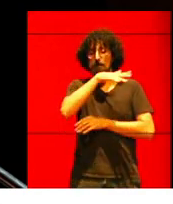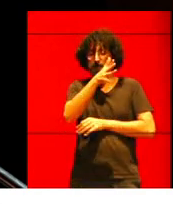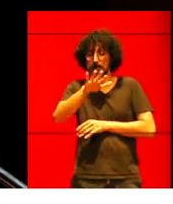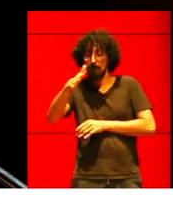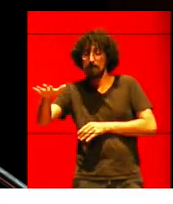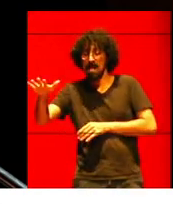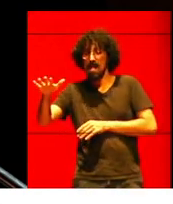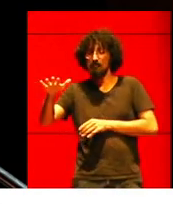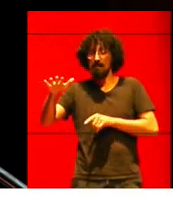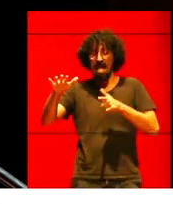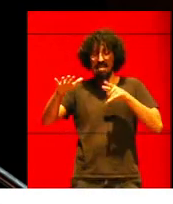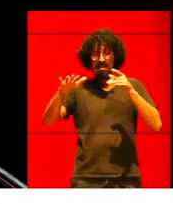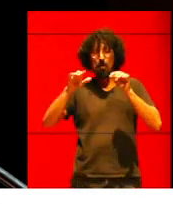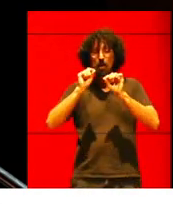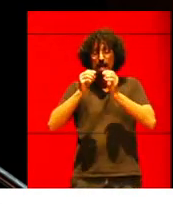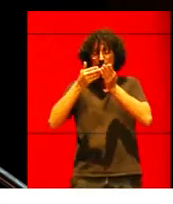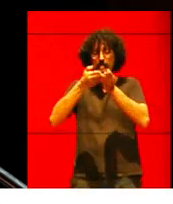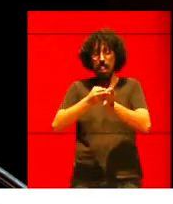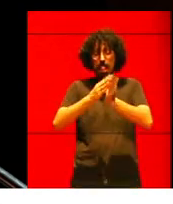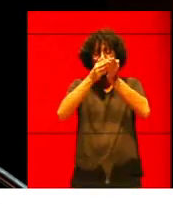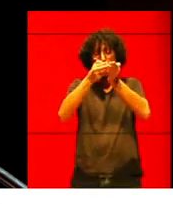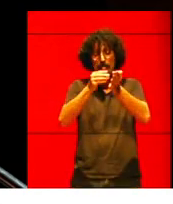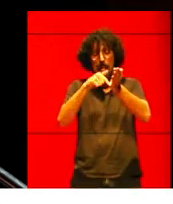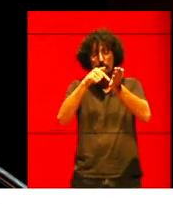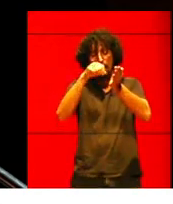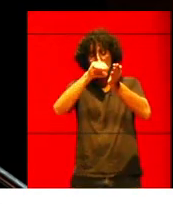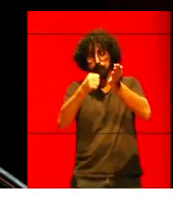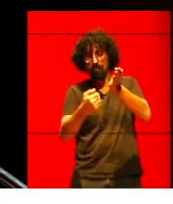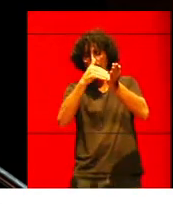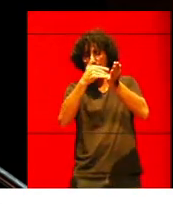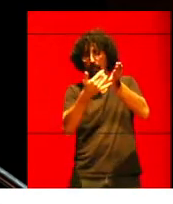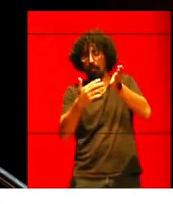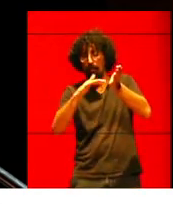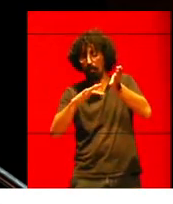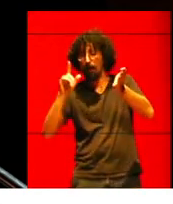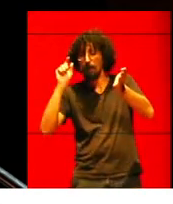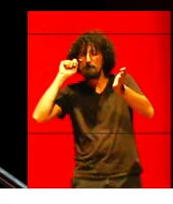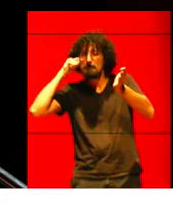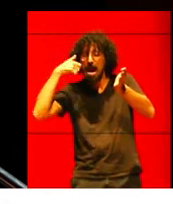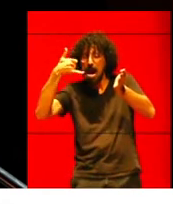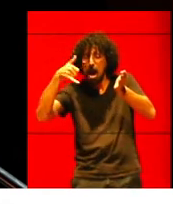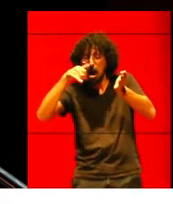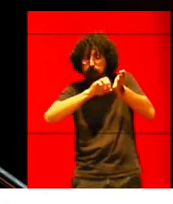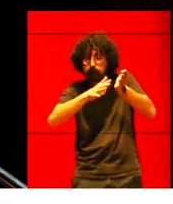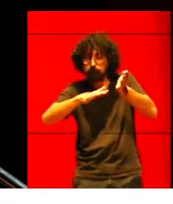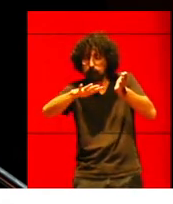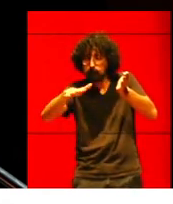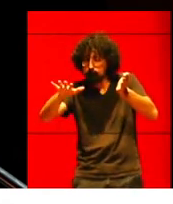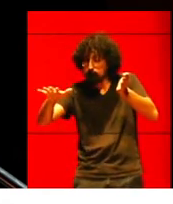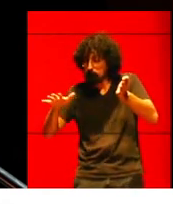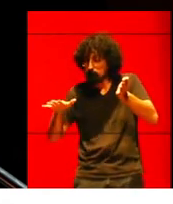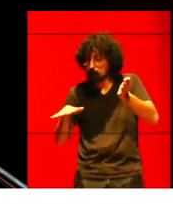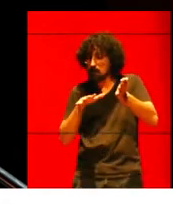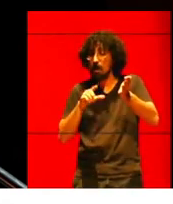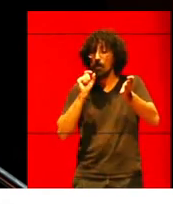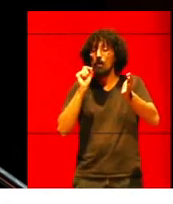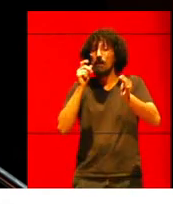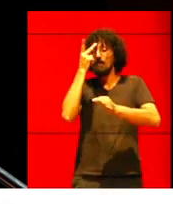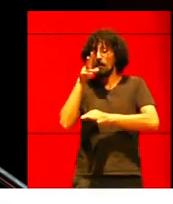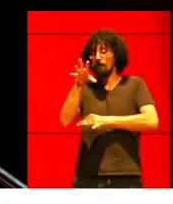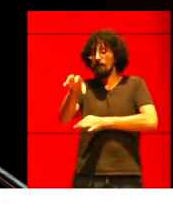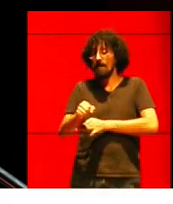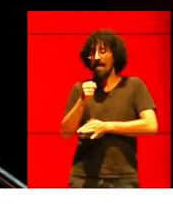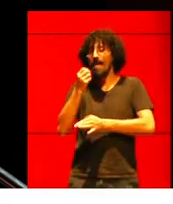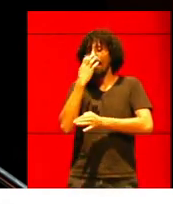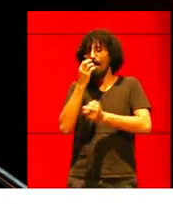aquáticas e alguns mamíferos, eles eram resgatados, levados para o centro de triagem, através de